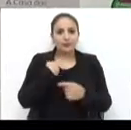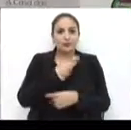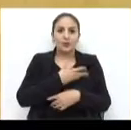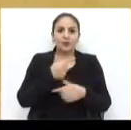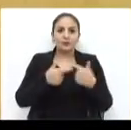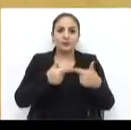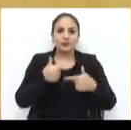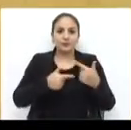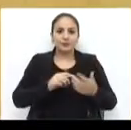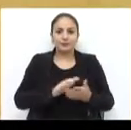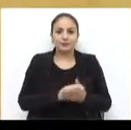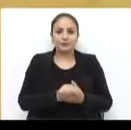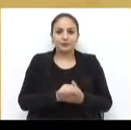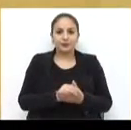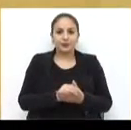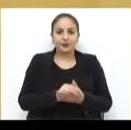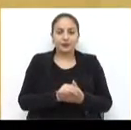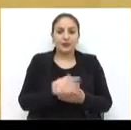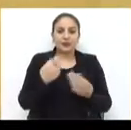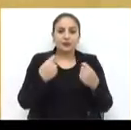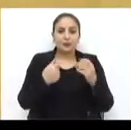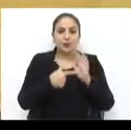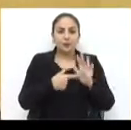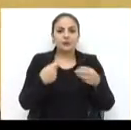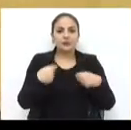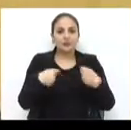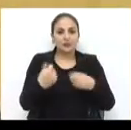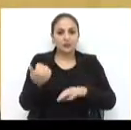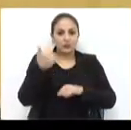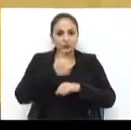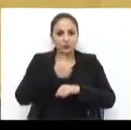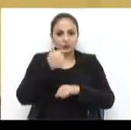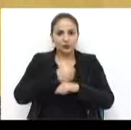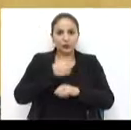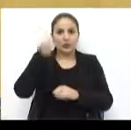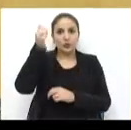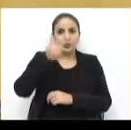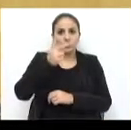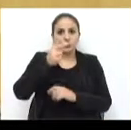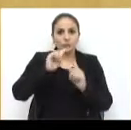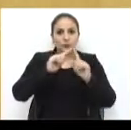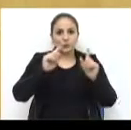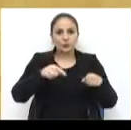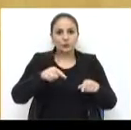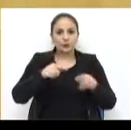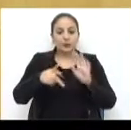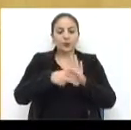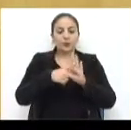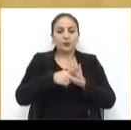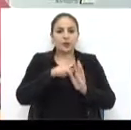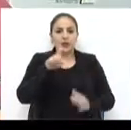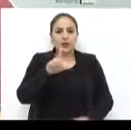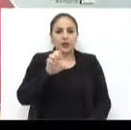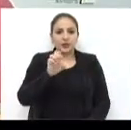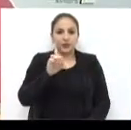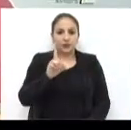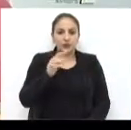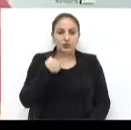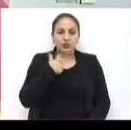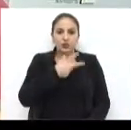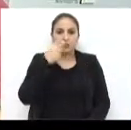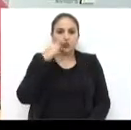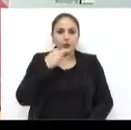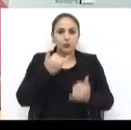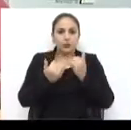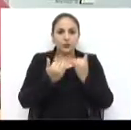para trabalhar. Socialista indica a necessidade de substituir a iluminação pública por lâmpadas de LED. Nós vimos, por